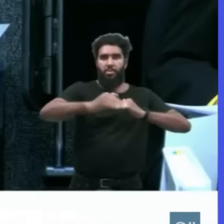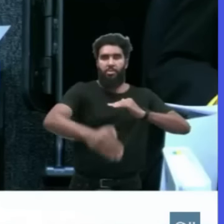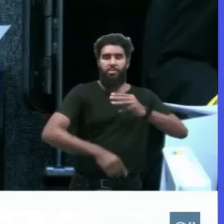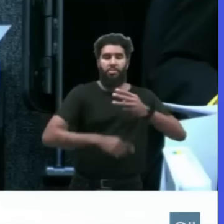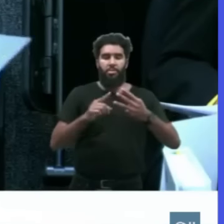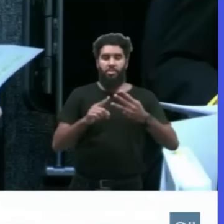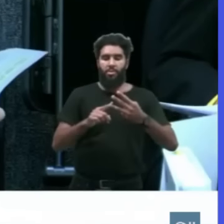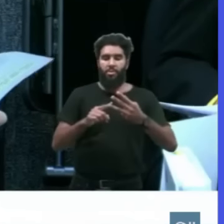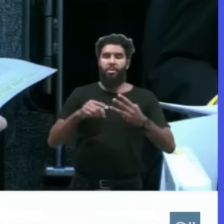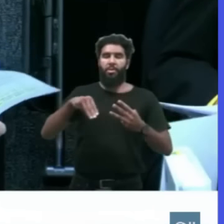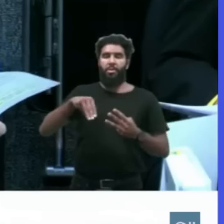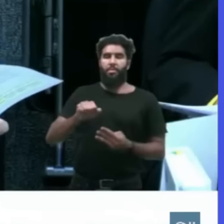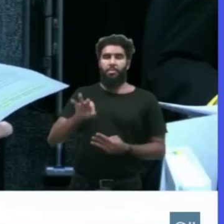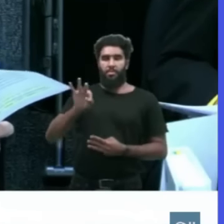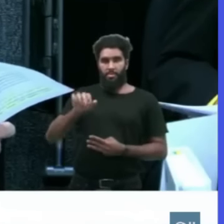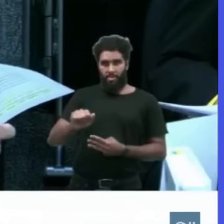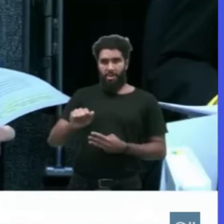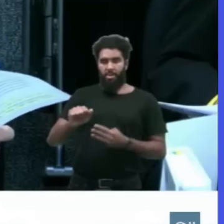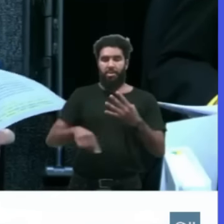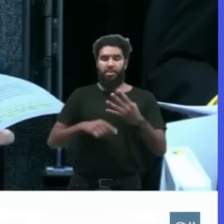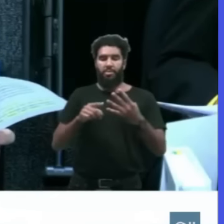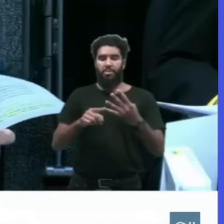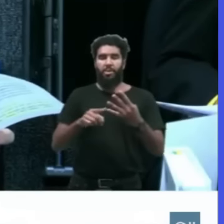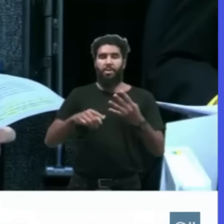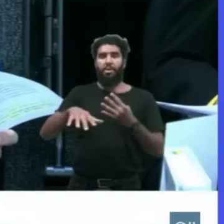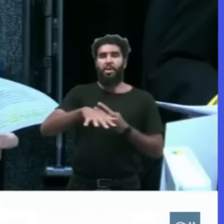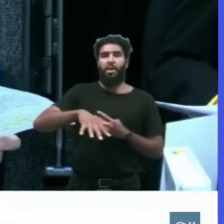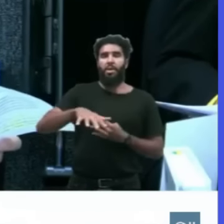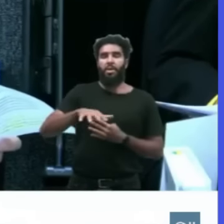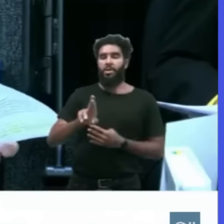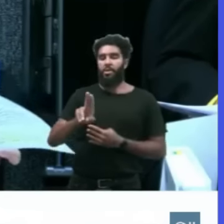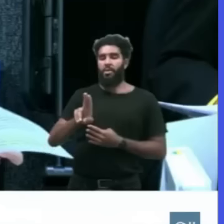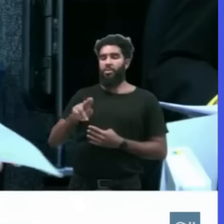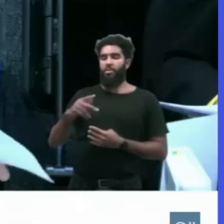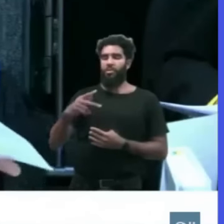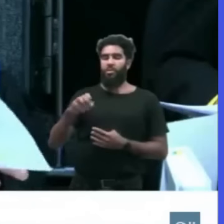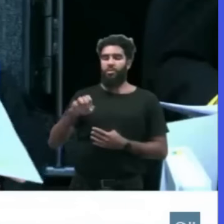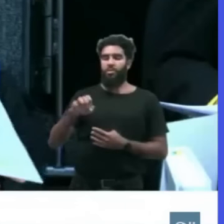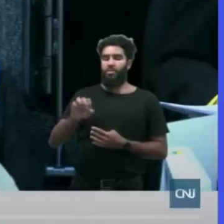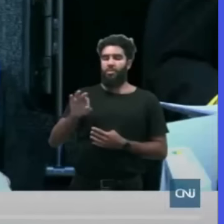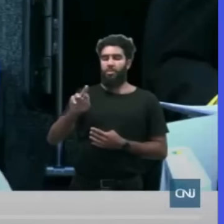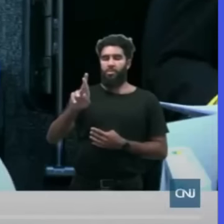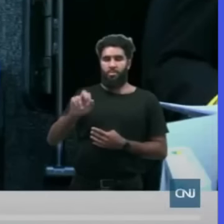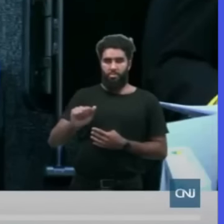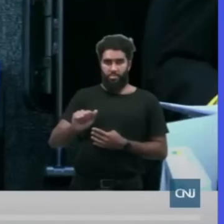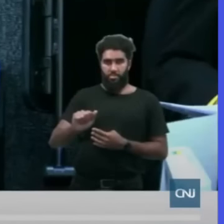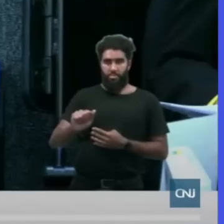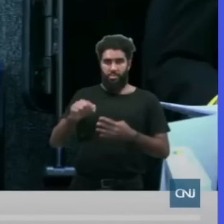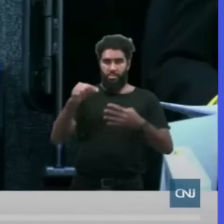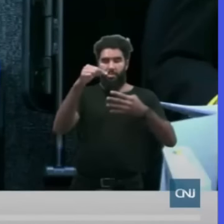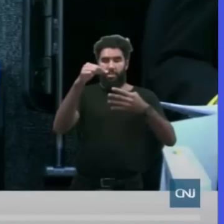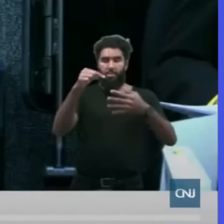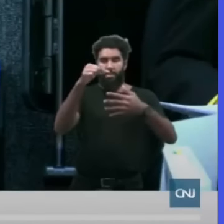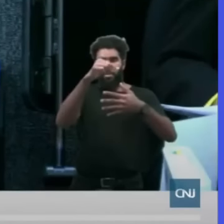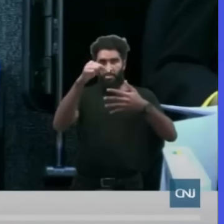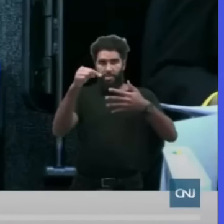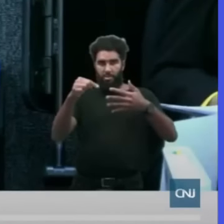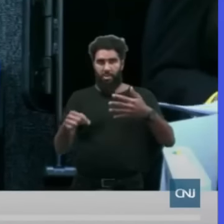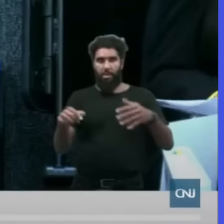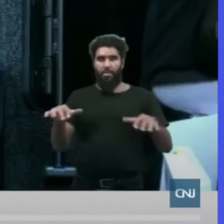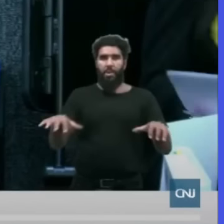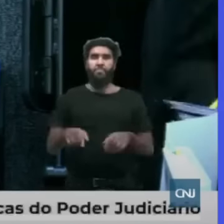Costeiro Marinho e Campos rupestres de altitude cada um desses cinco biomas